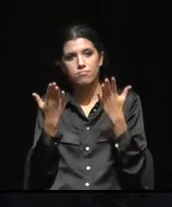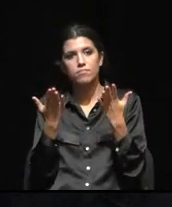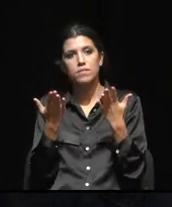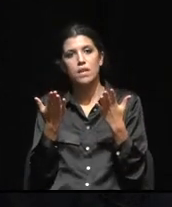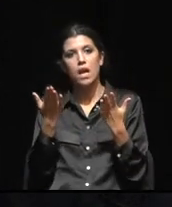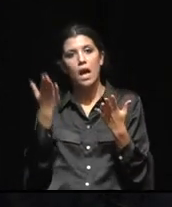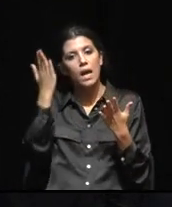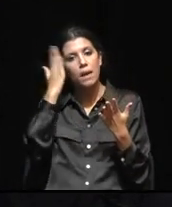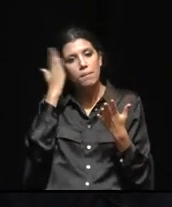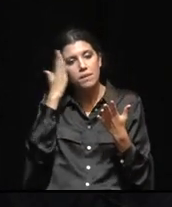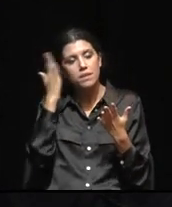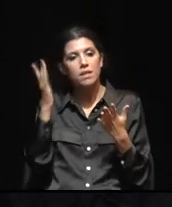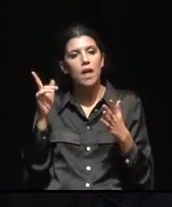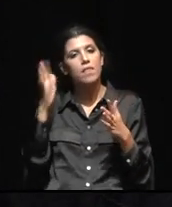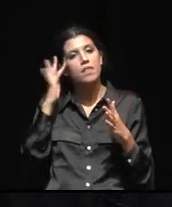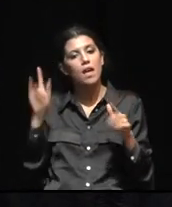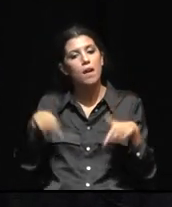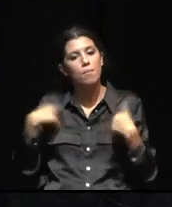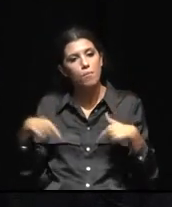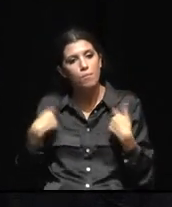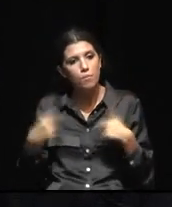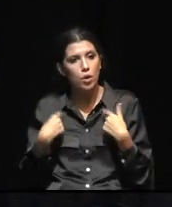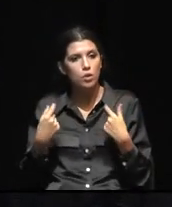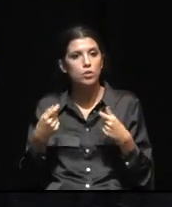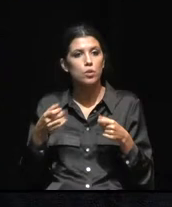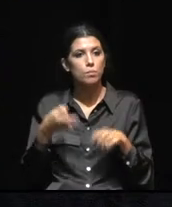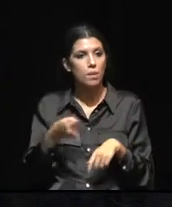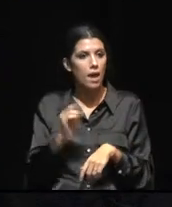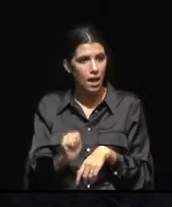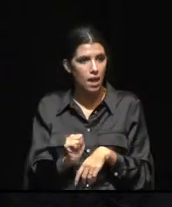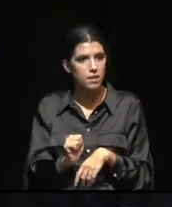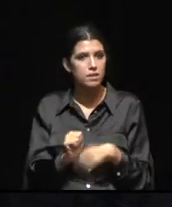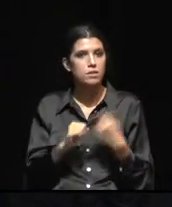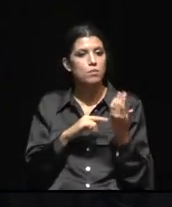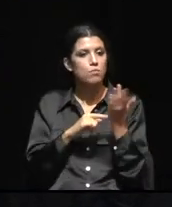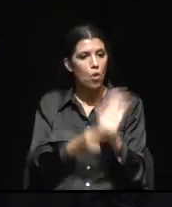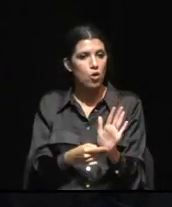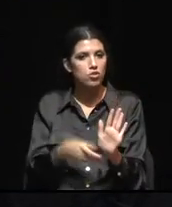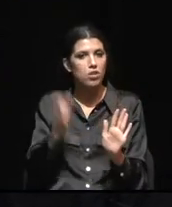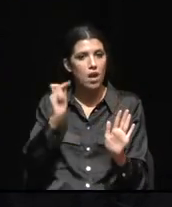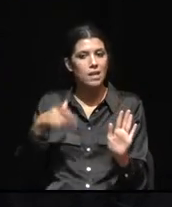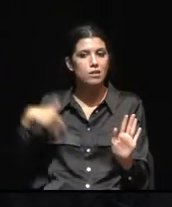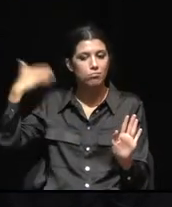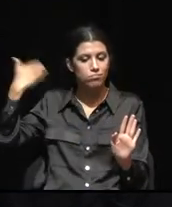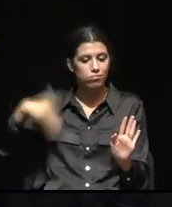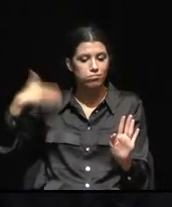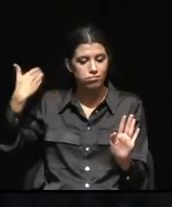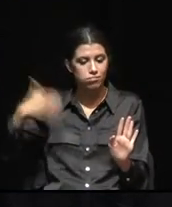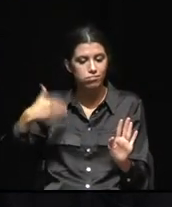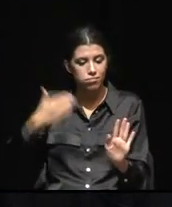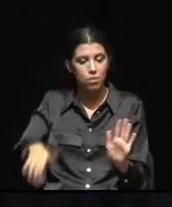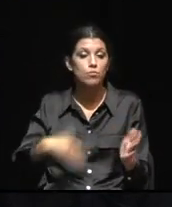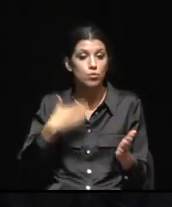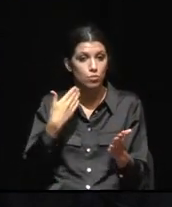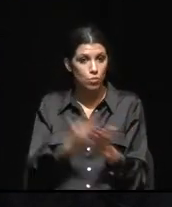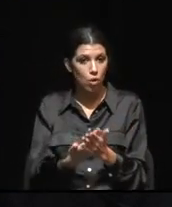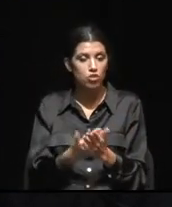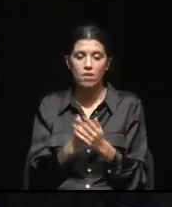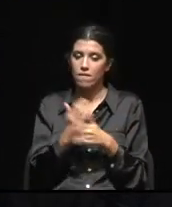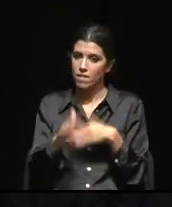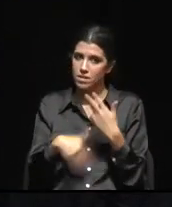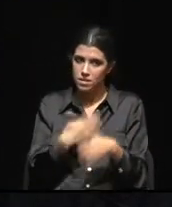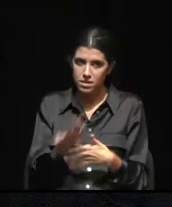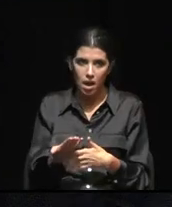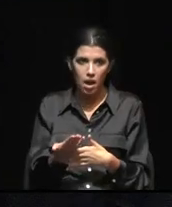a capacidade de iniciativas notáveis que o partido socialista tem revelado ao longo dos anos ao propor implementar e avançar